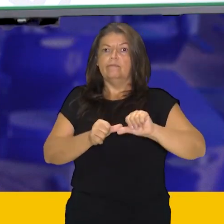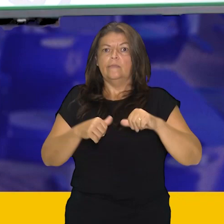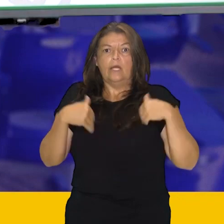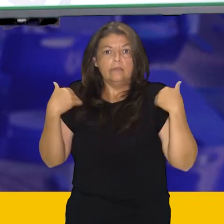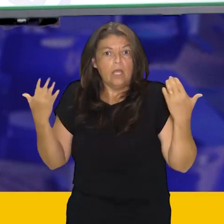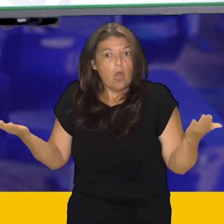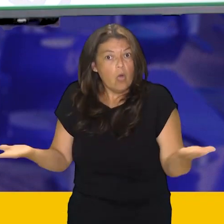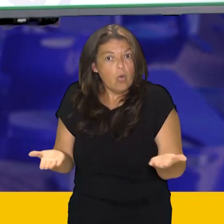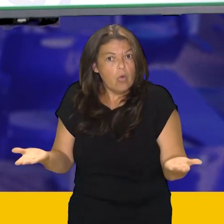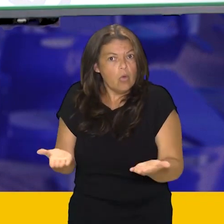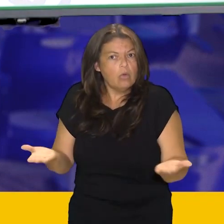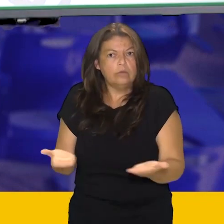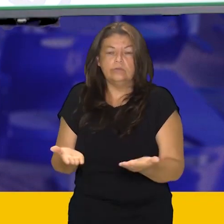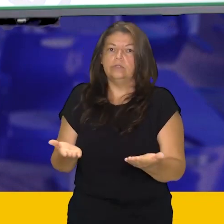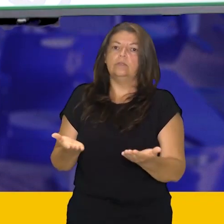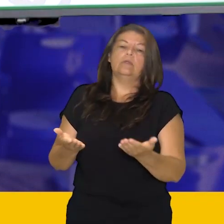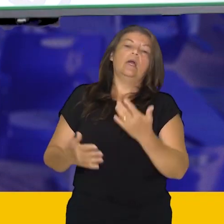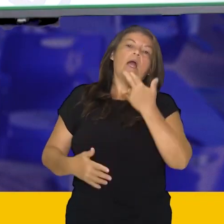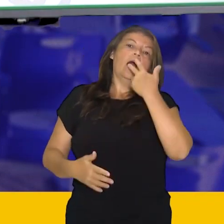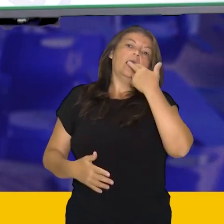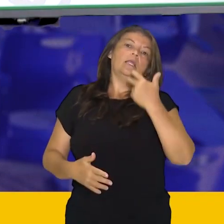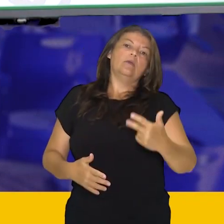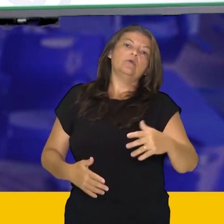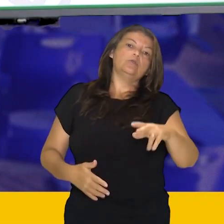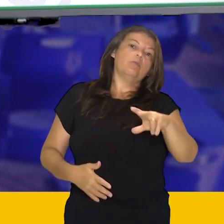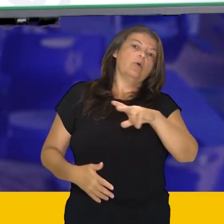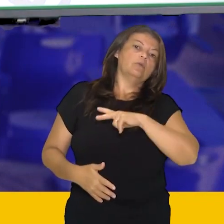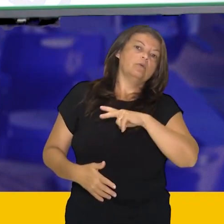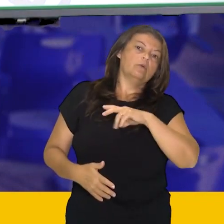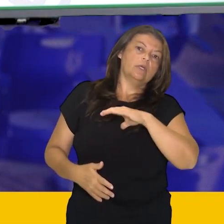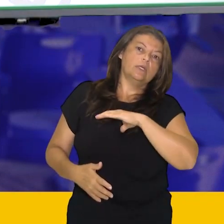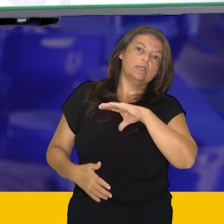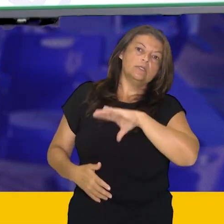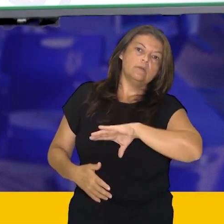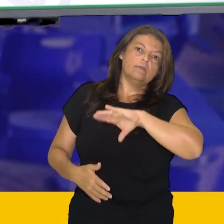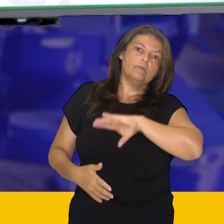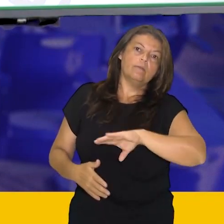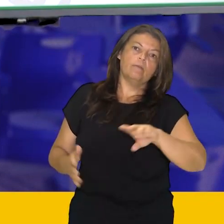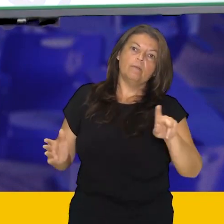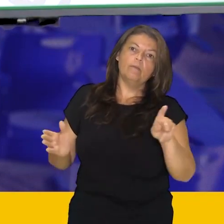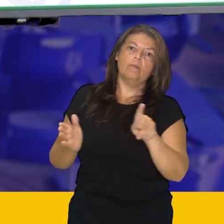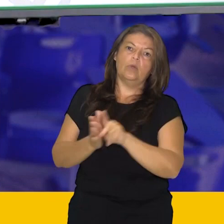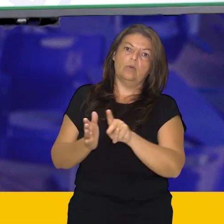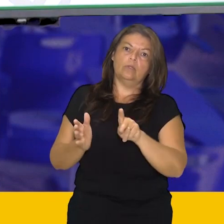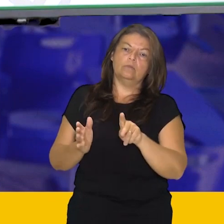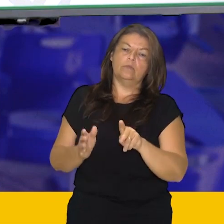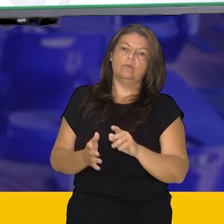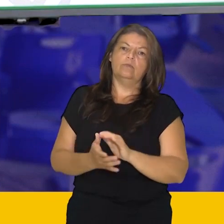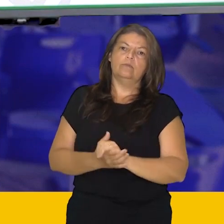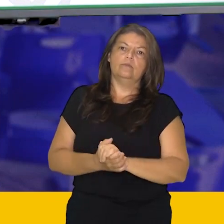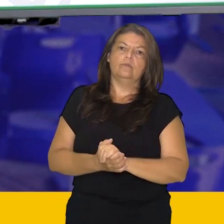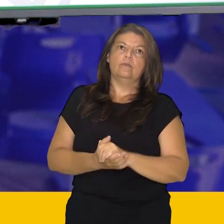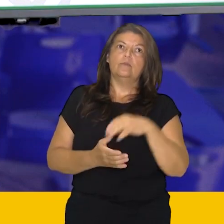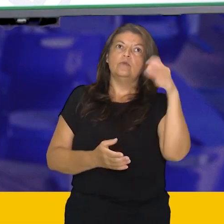chegar no que nós temos hoje em língua portuguesa, e nós podemos dizer até língua do português do Brasil e língua